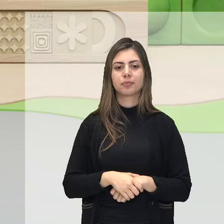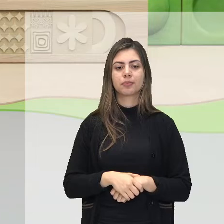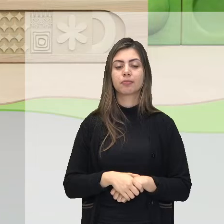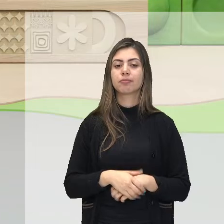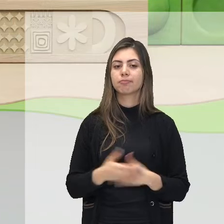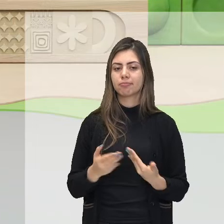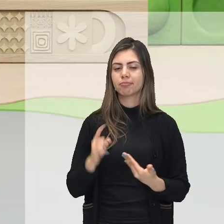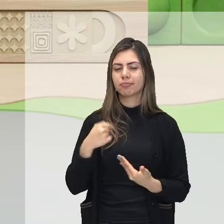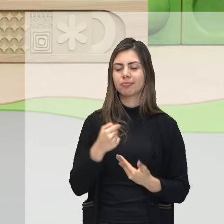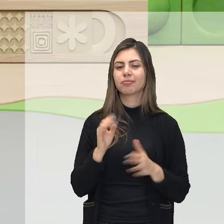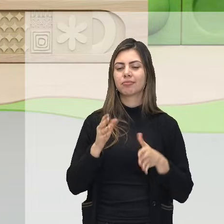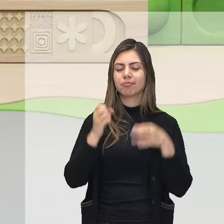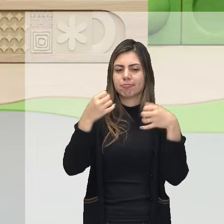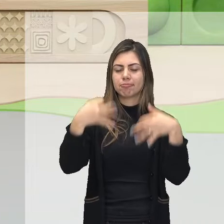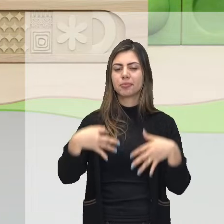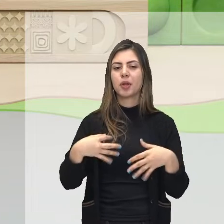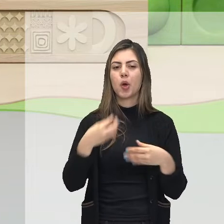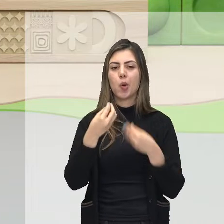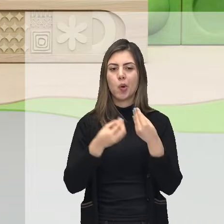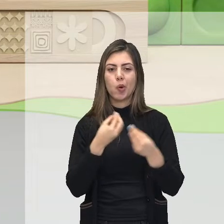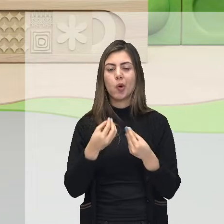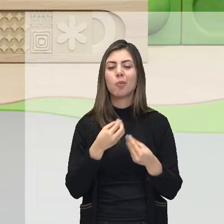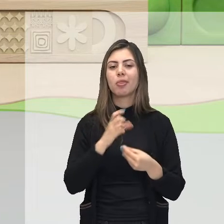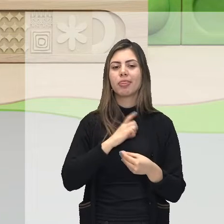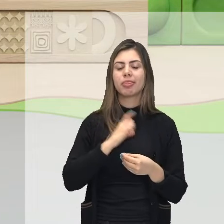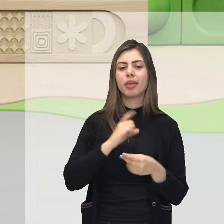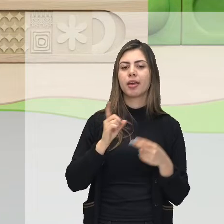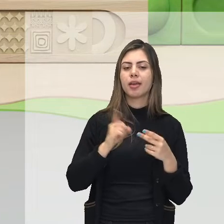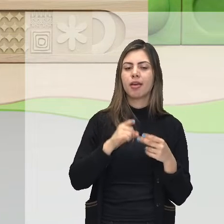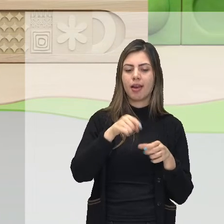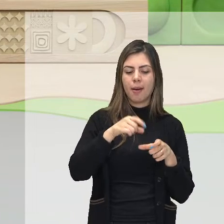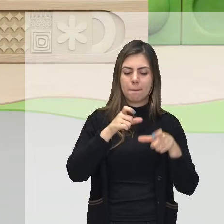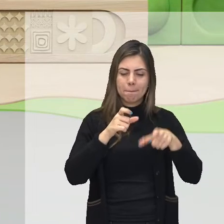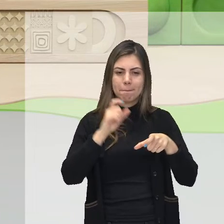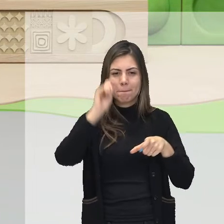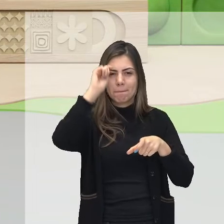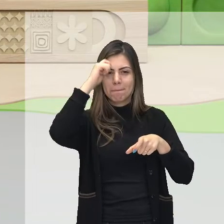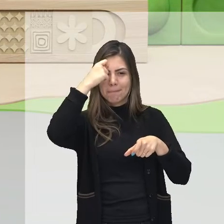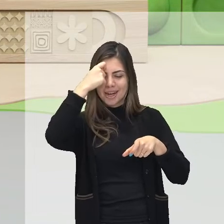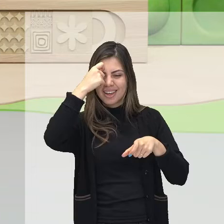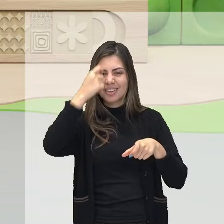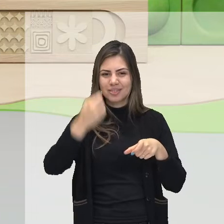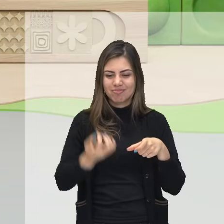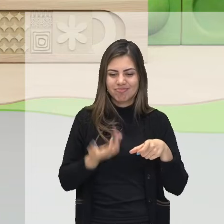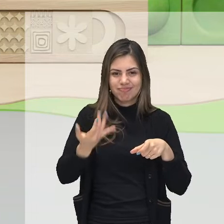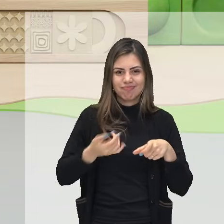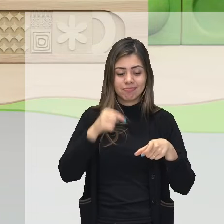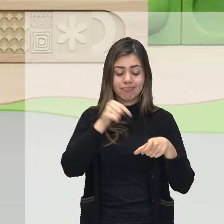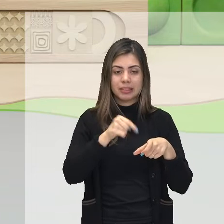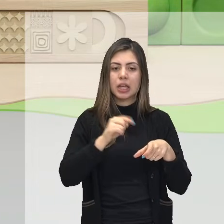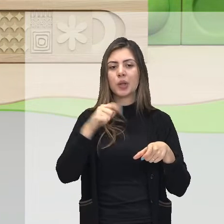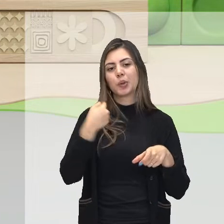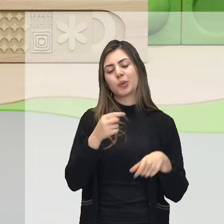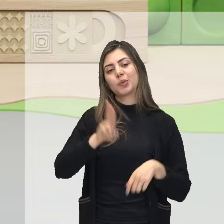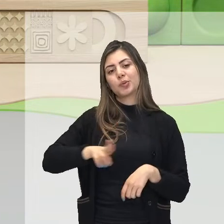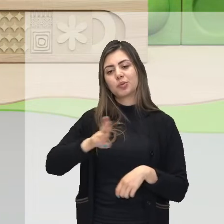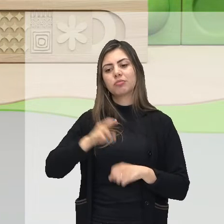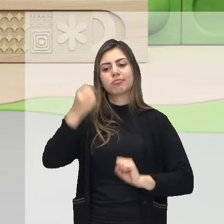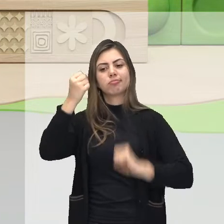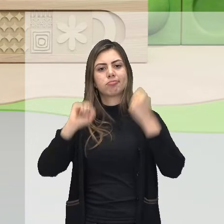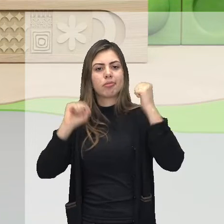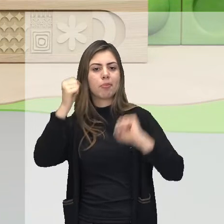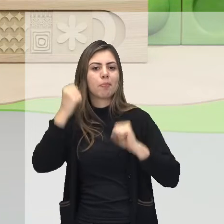que nós falamos aí bastante do carvão mineral, que continua sendo utilizado, né, em usinas termoelétricas,